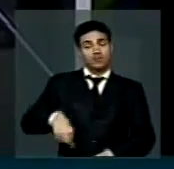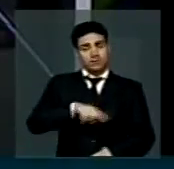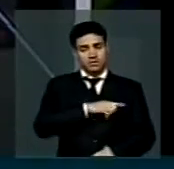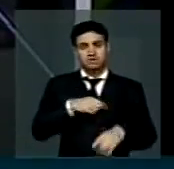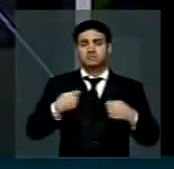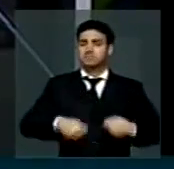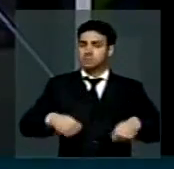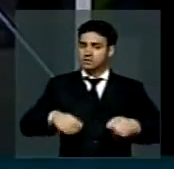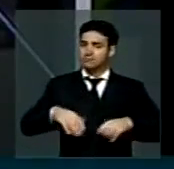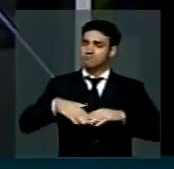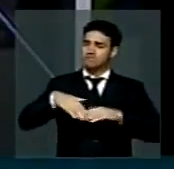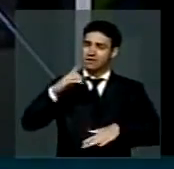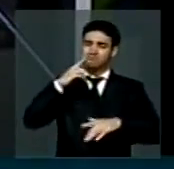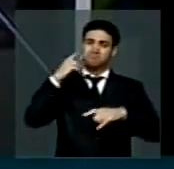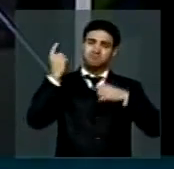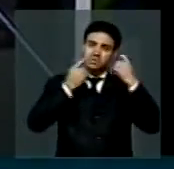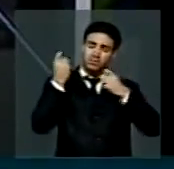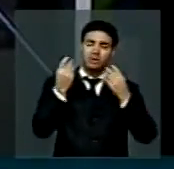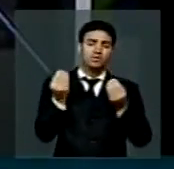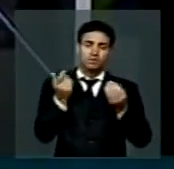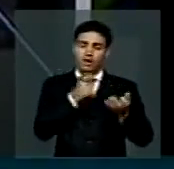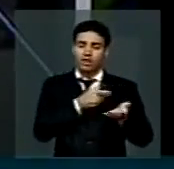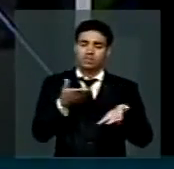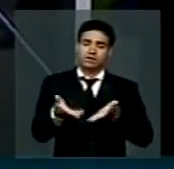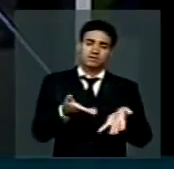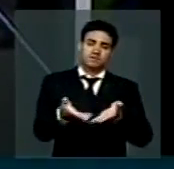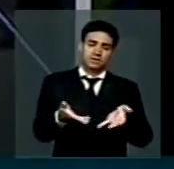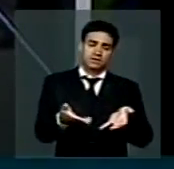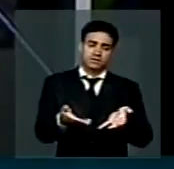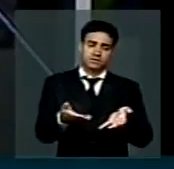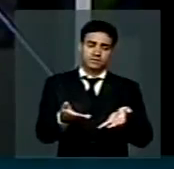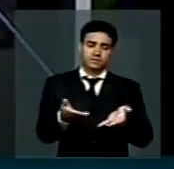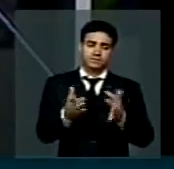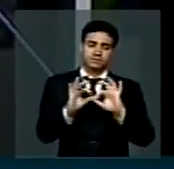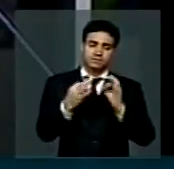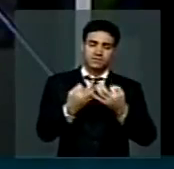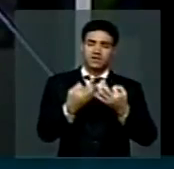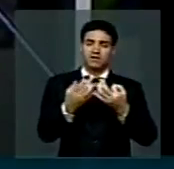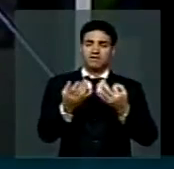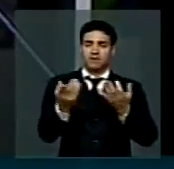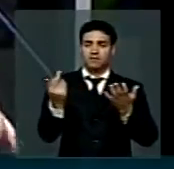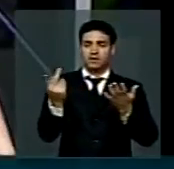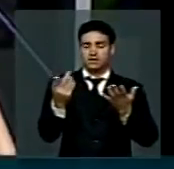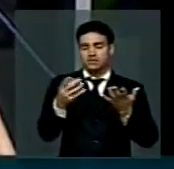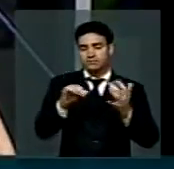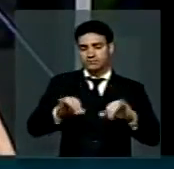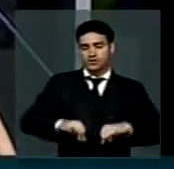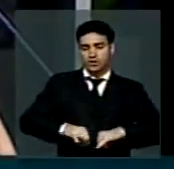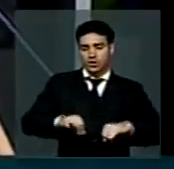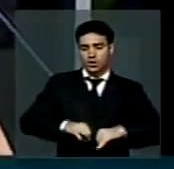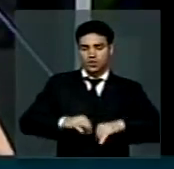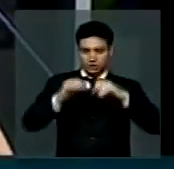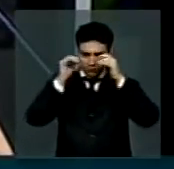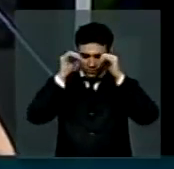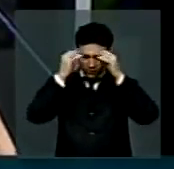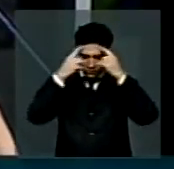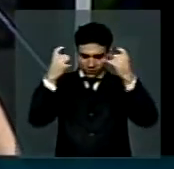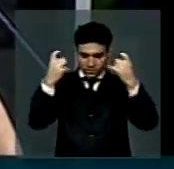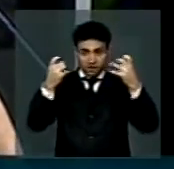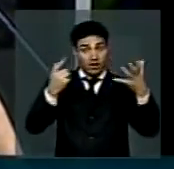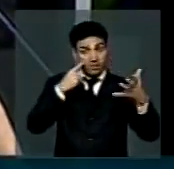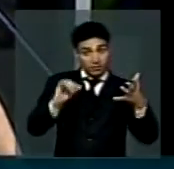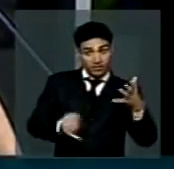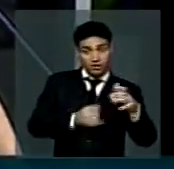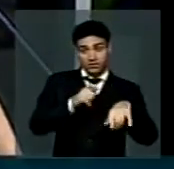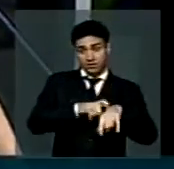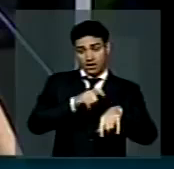olhar mais sensível no atendimento às famílias vítimas de violência. Gostaria de aproveitar o tempo